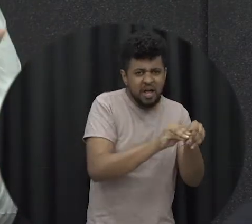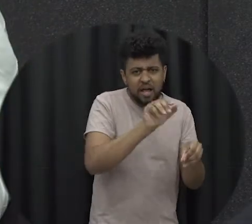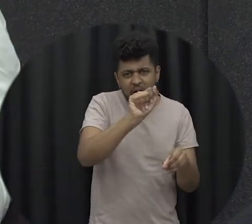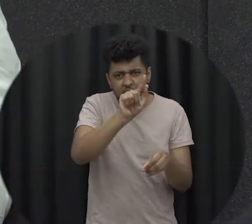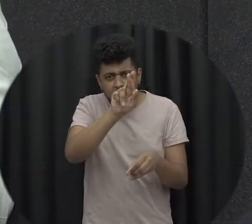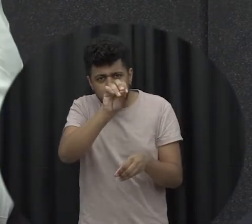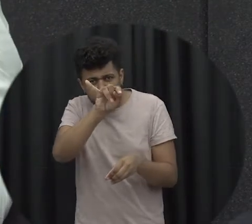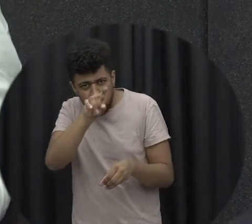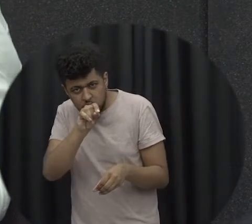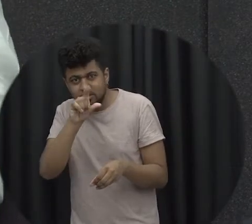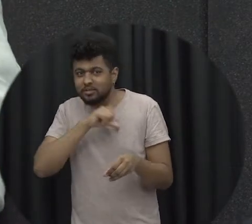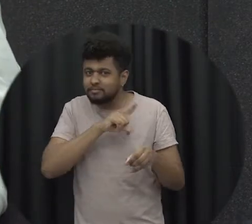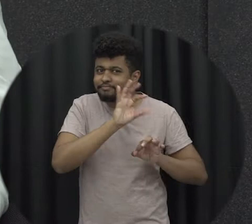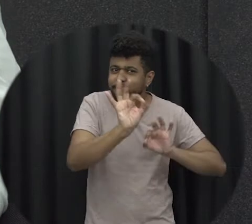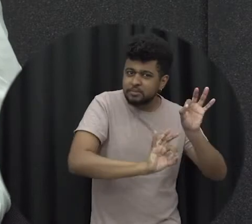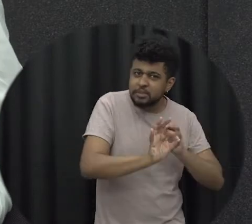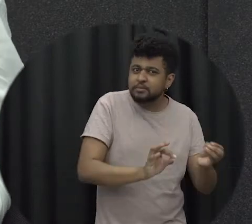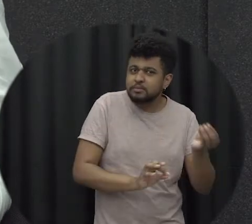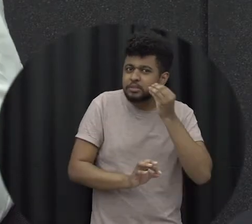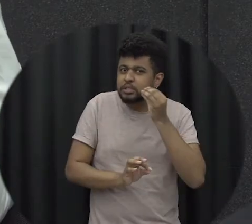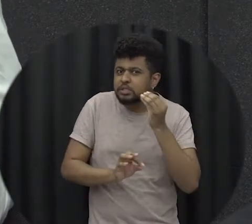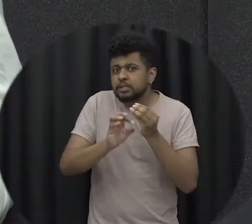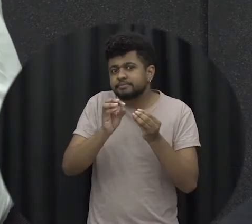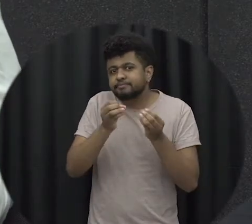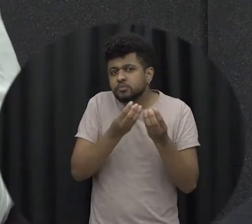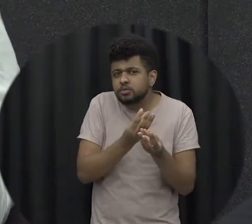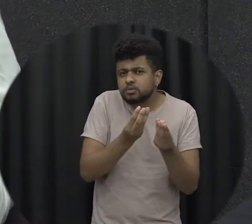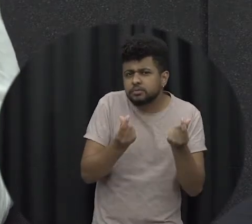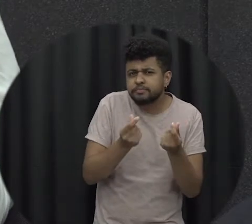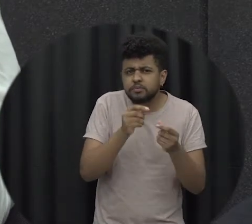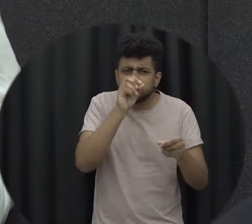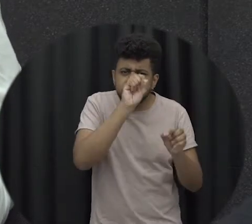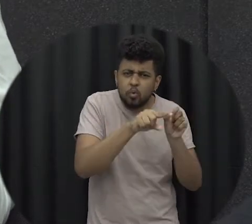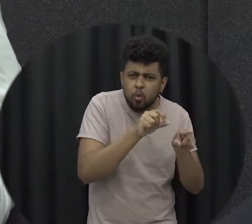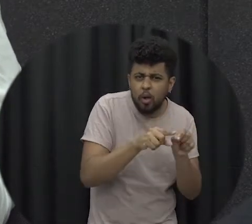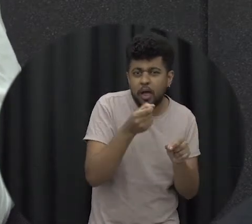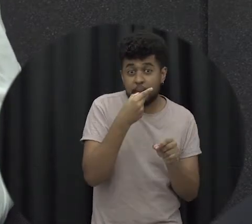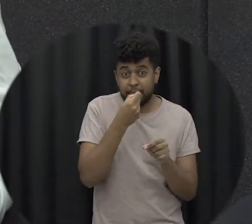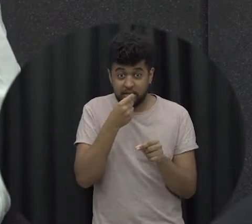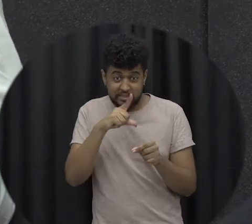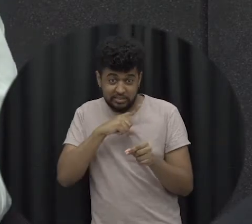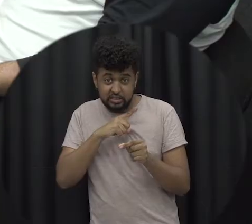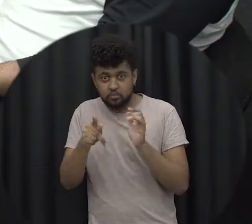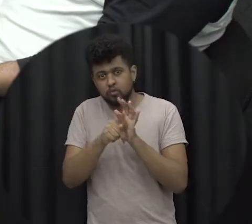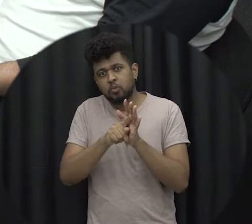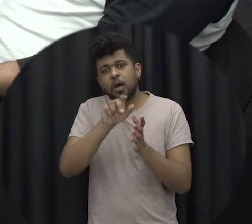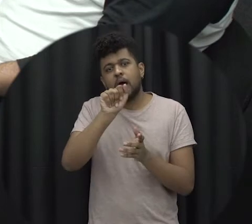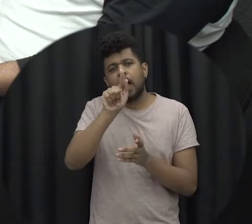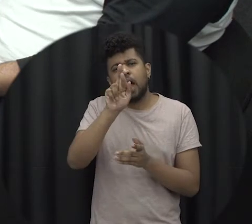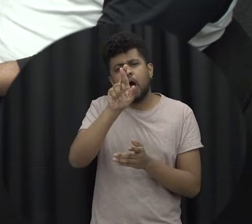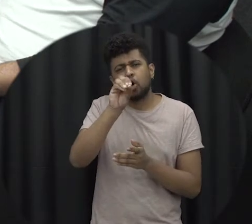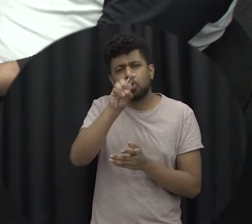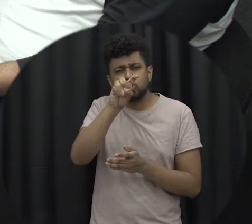preparado para tentar tratar, tentar remediar, né, aquela entrada do agrotóxico, esse caminho